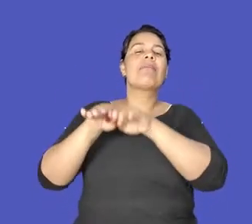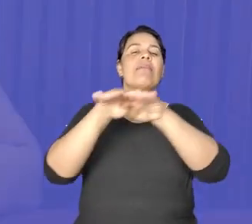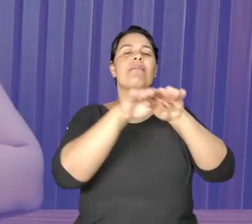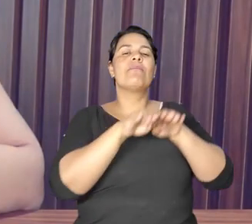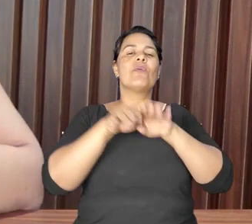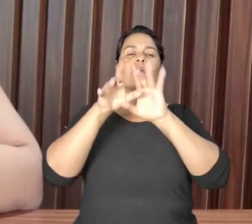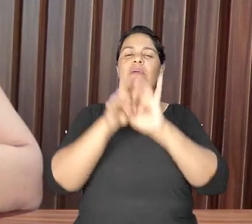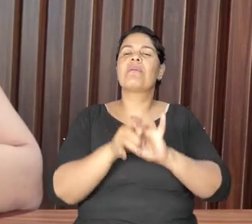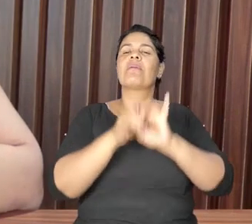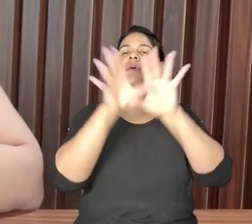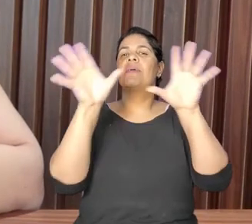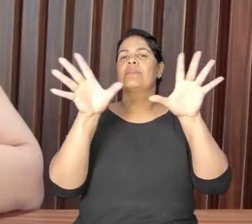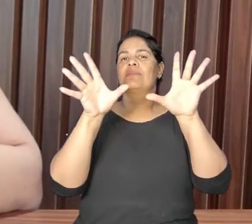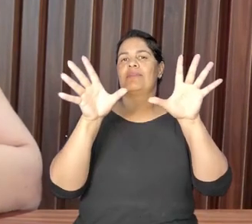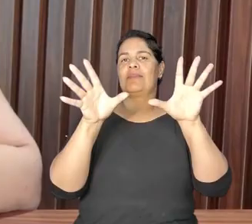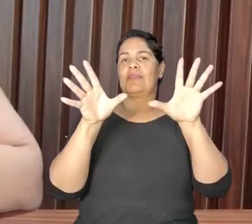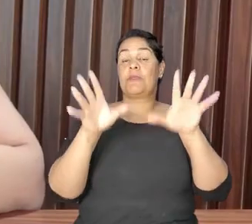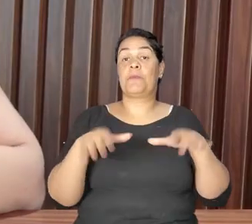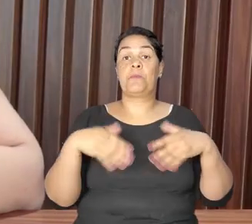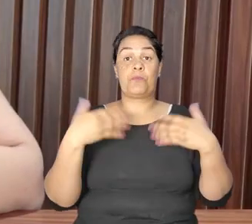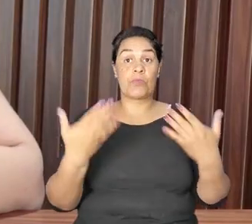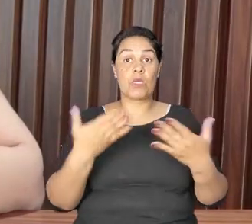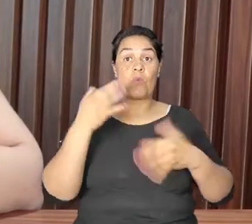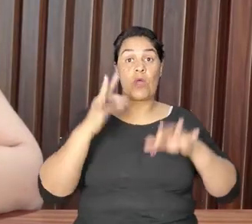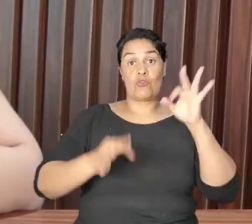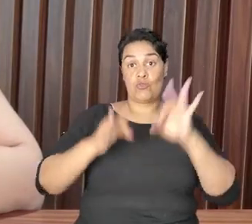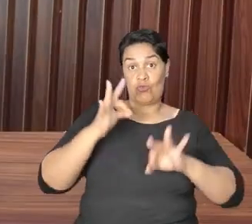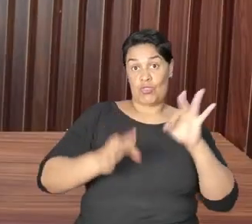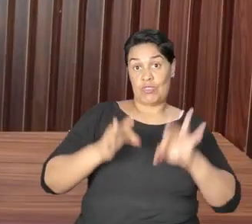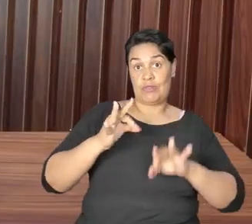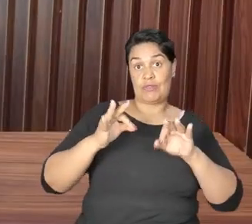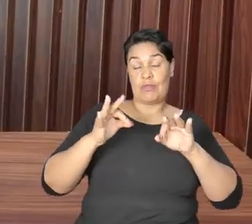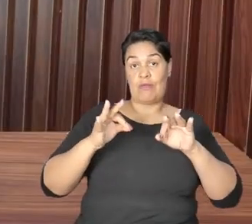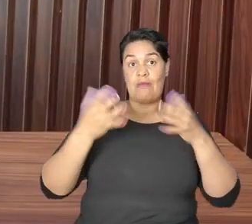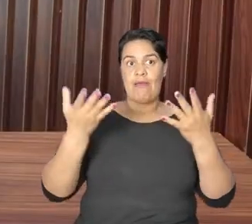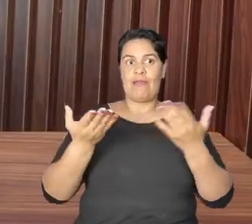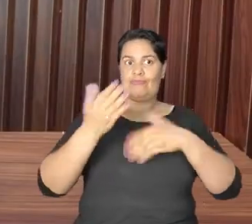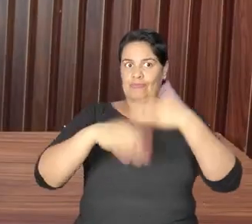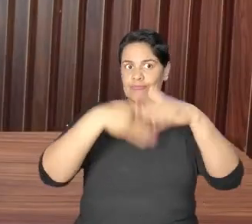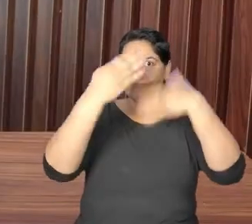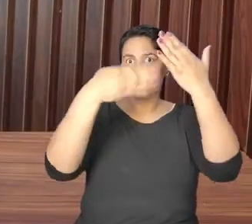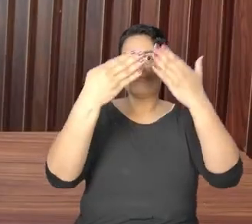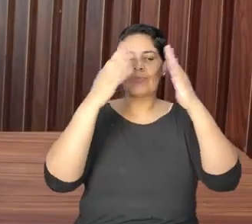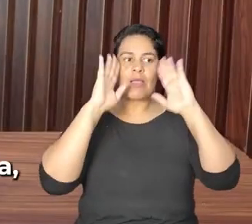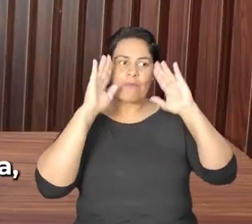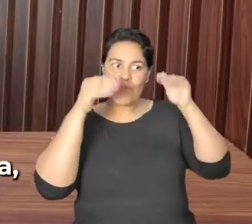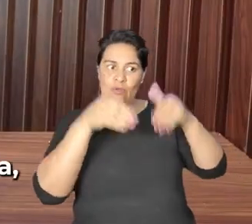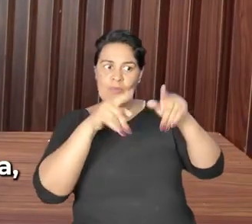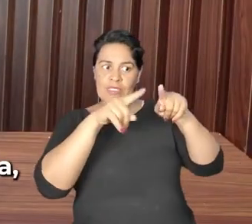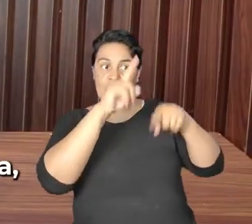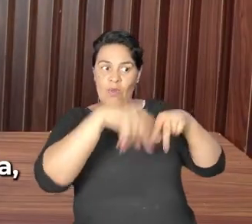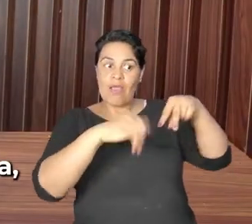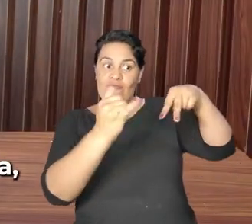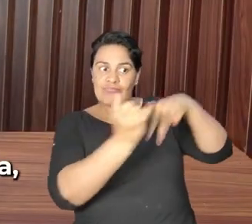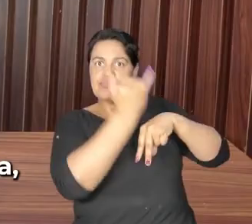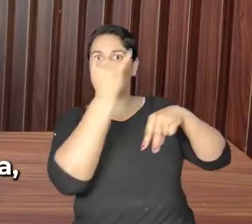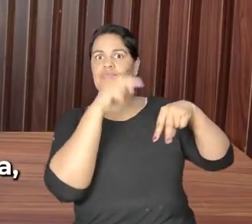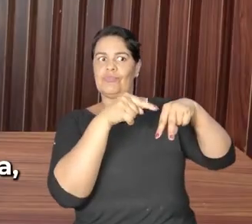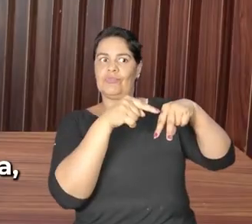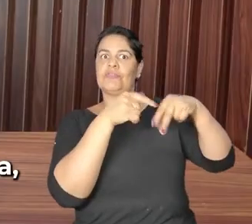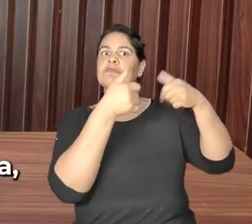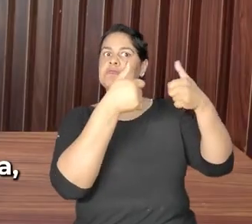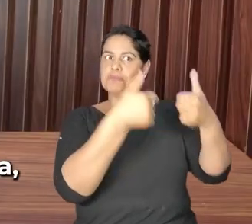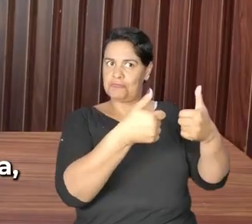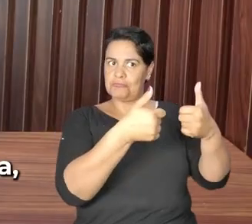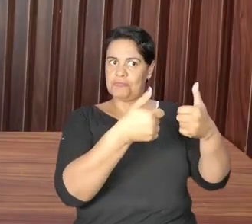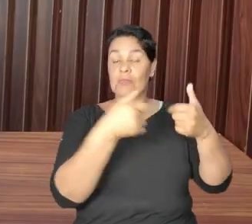modelo efetivamente democrático de exercício do poder. Com a justiça restaurativa, a preocupação está em cuidar